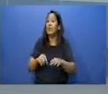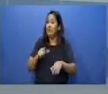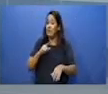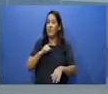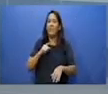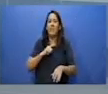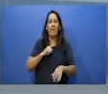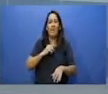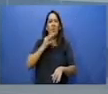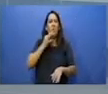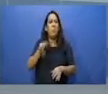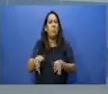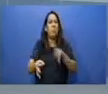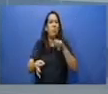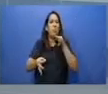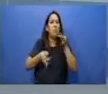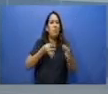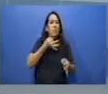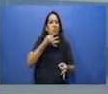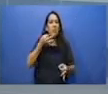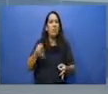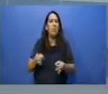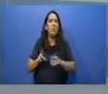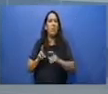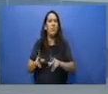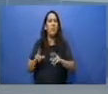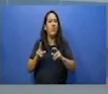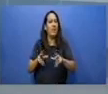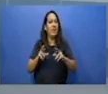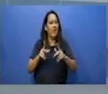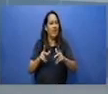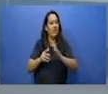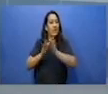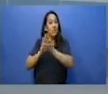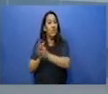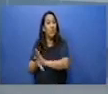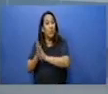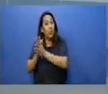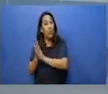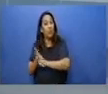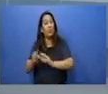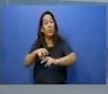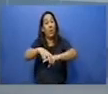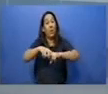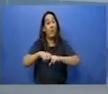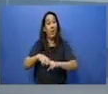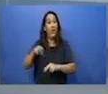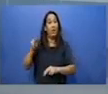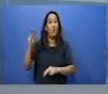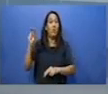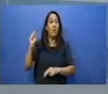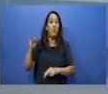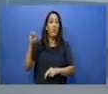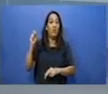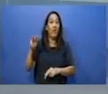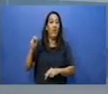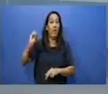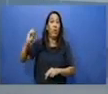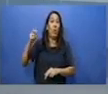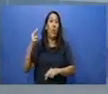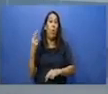ser combatido por agrotóxico ou por meio biológico, como até o frio,